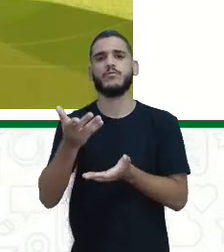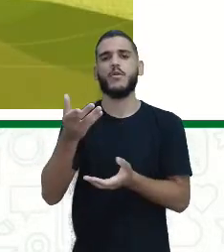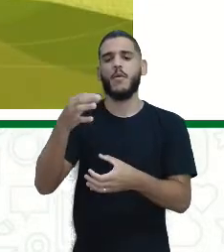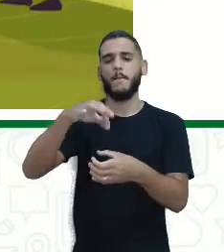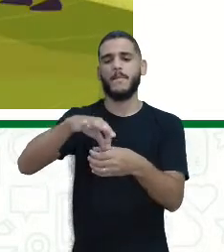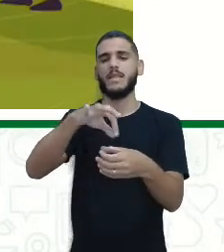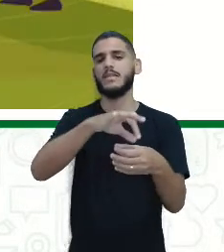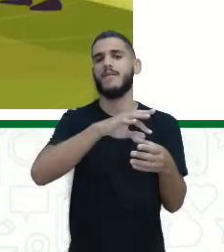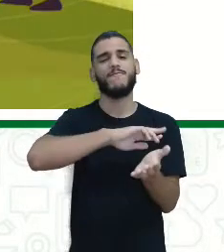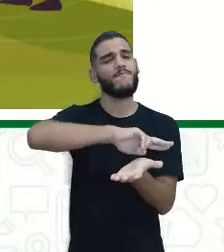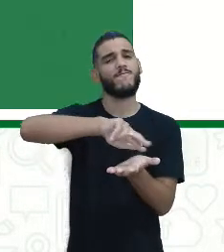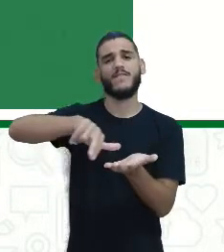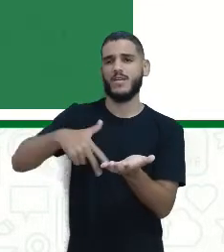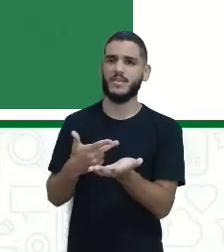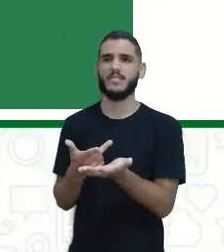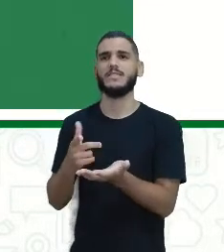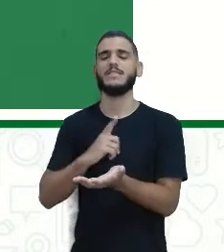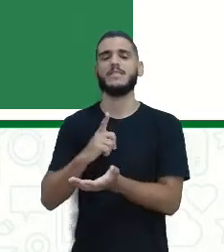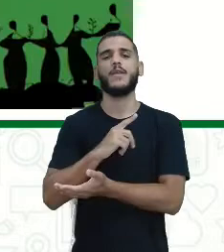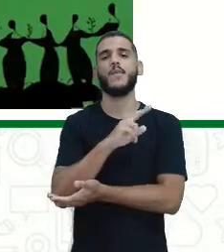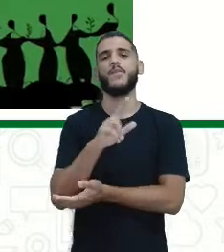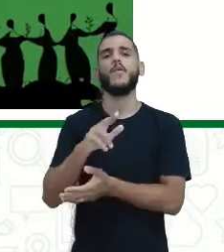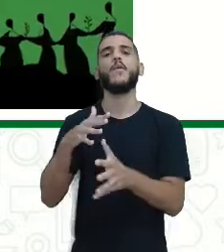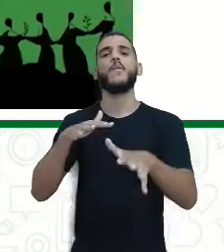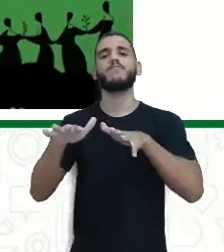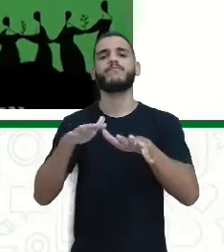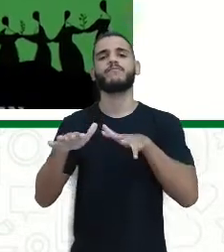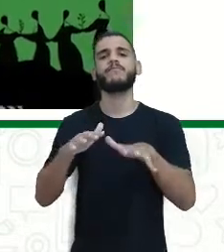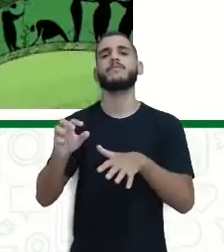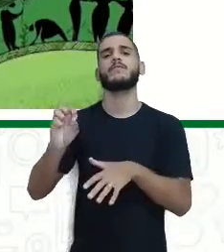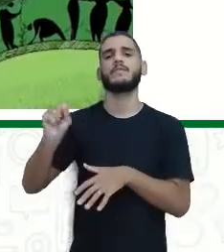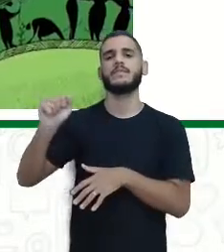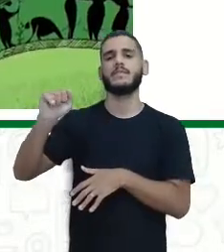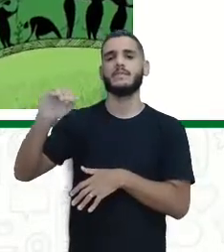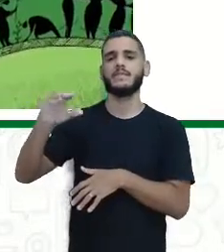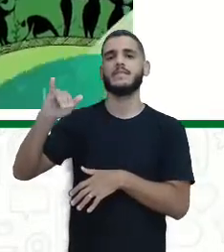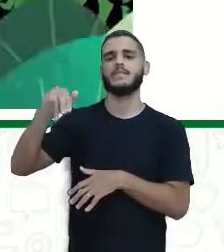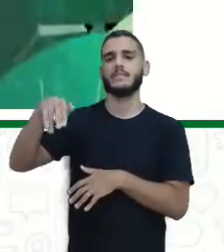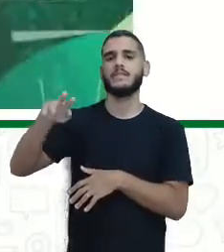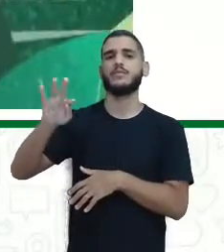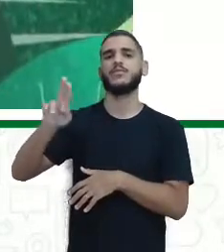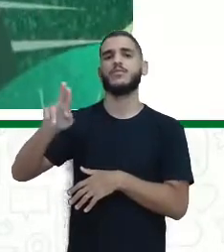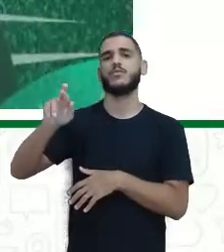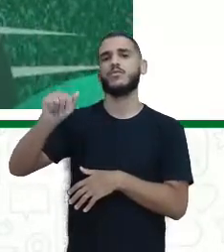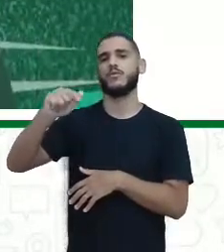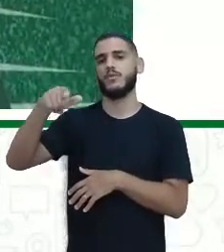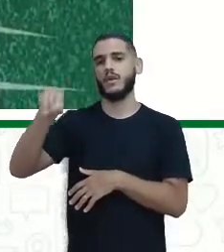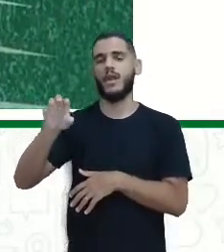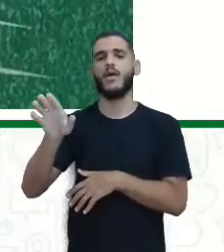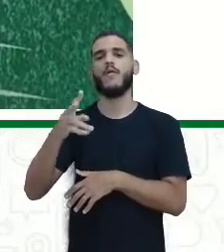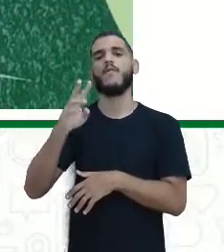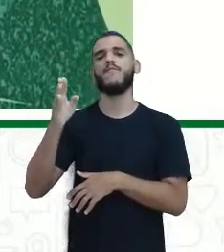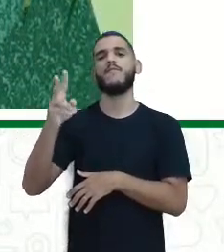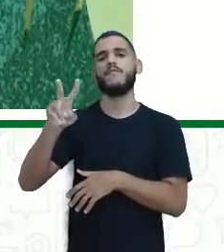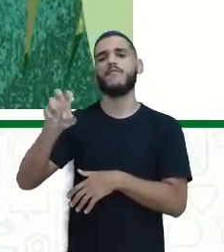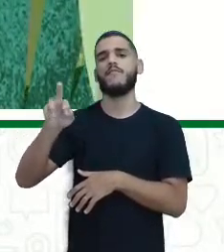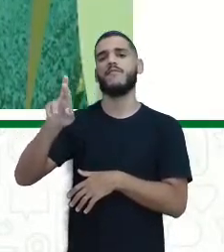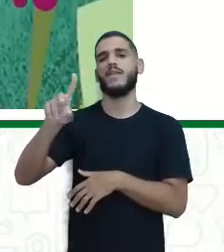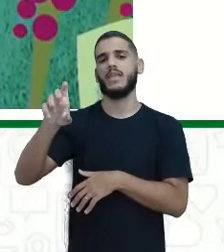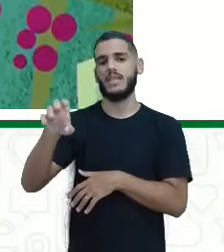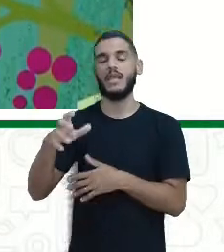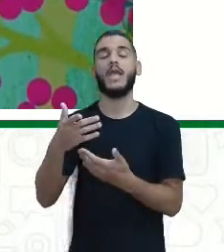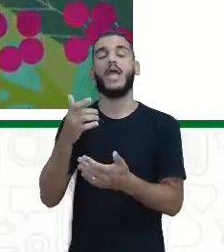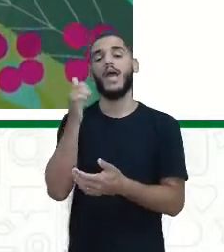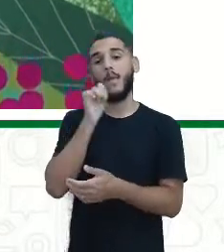o movimento Cinturão Verde, que já plantou mais de 40 milhões de árvores. Em 2004, Wangari Maathai,